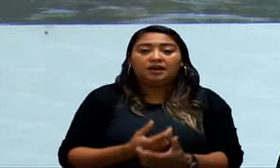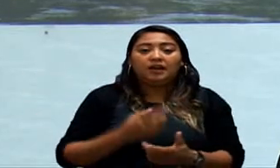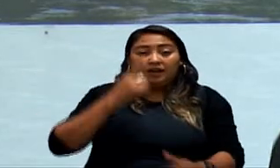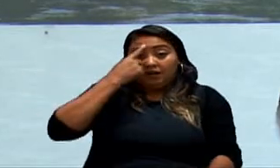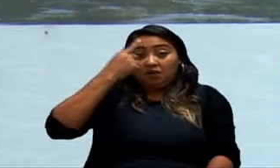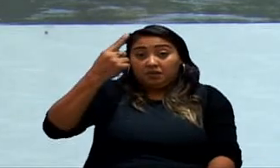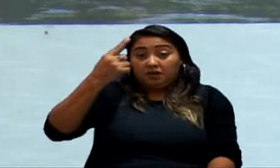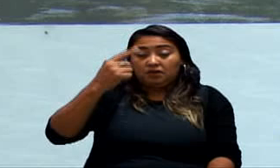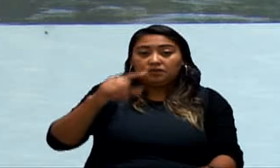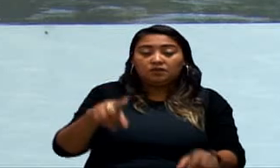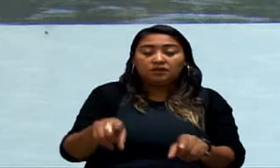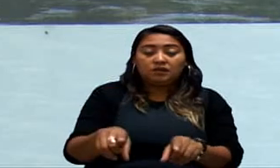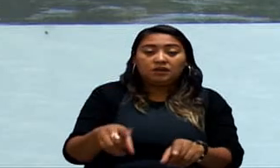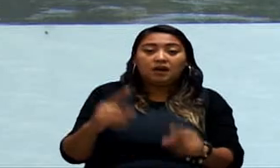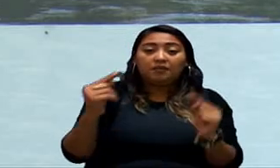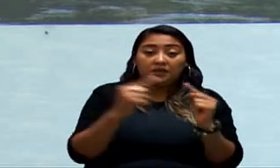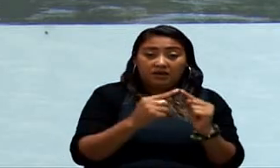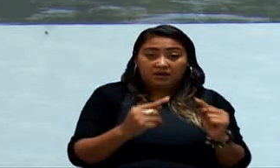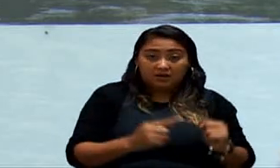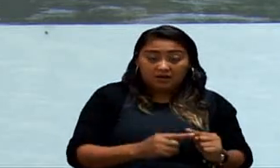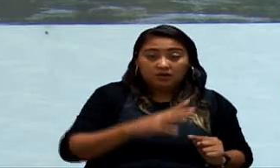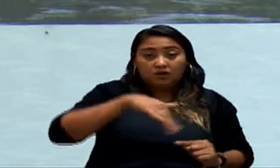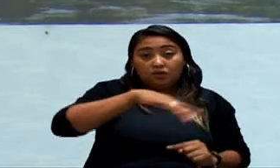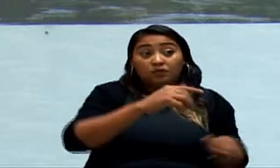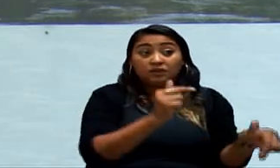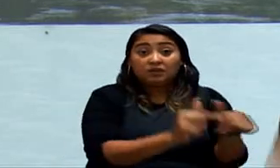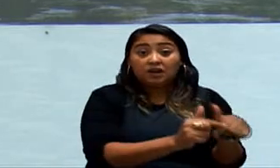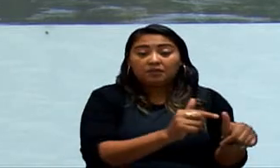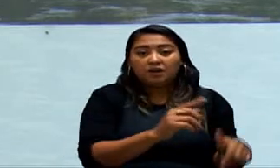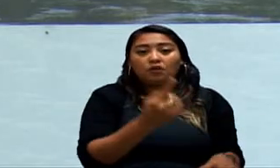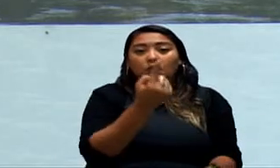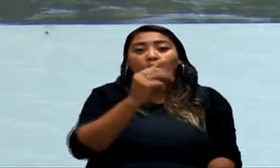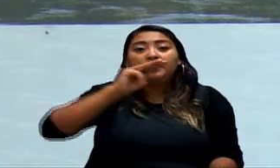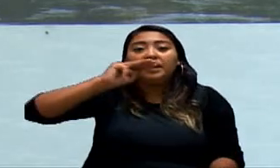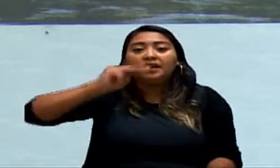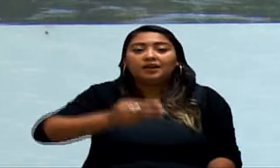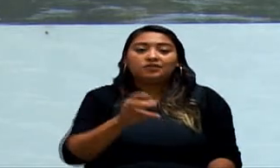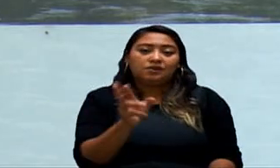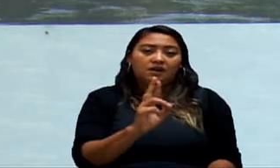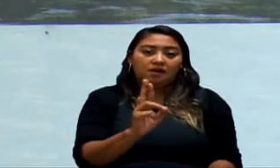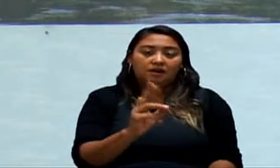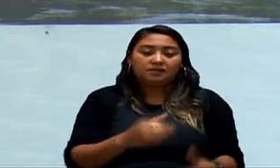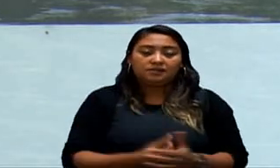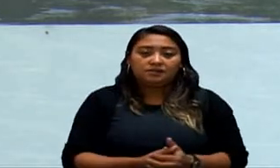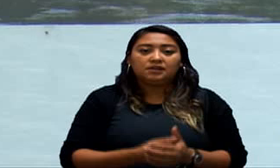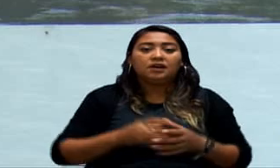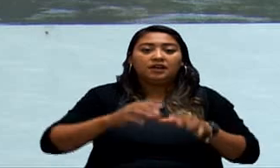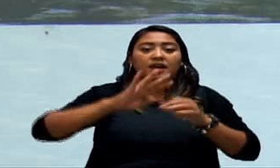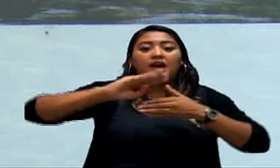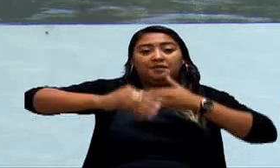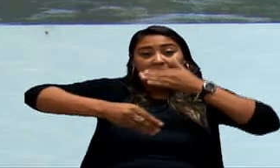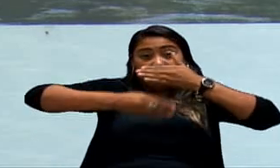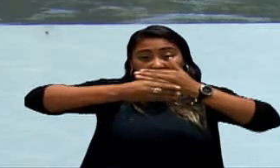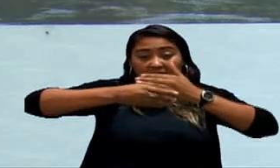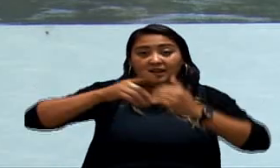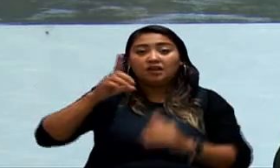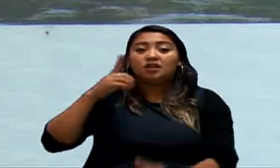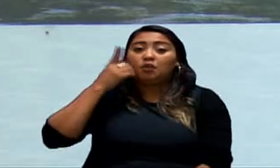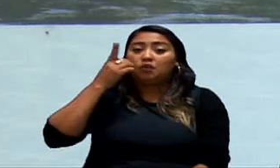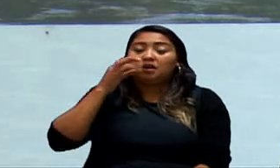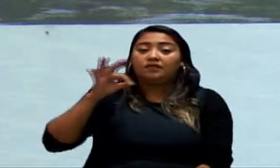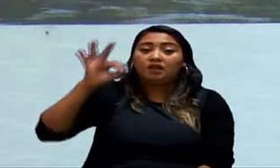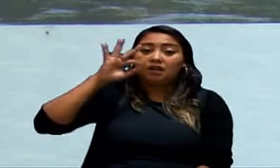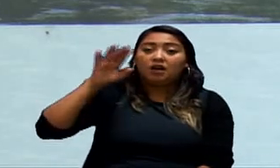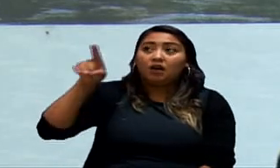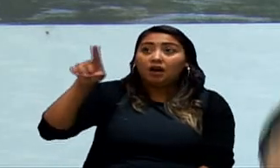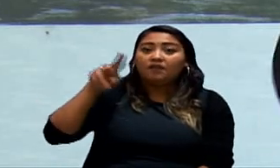Lembrando que isso refere-se a um serviço no valor de R$1 milhão e é uma emenda do deputado federal